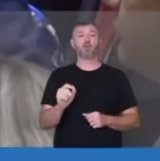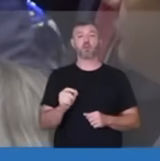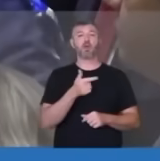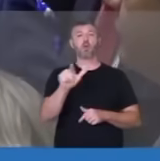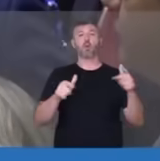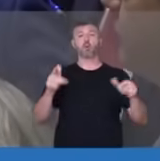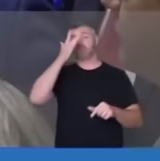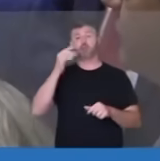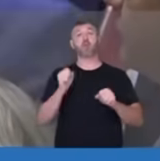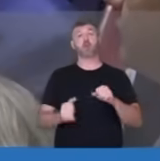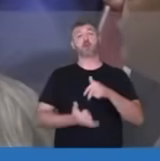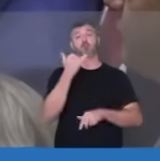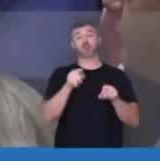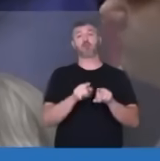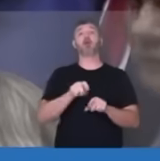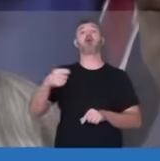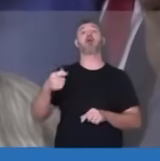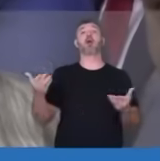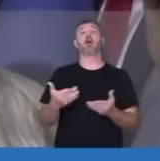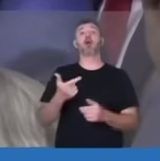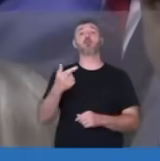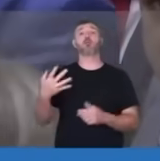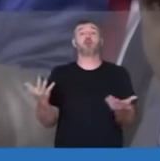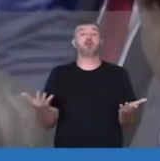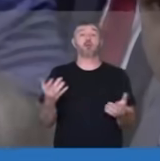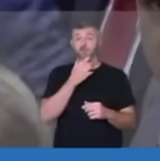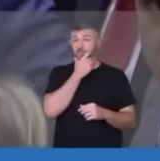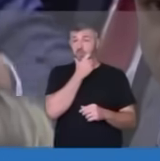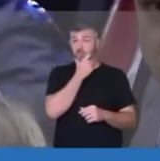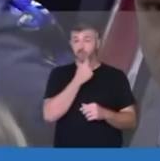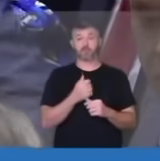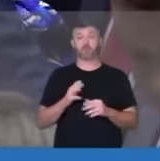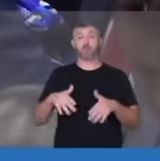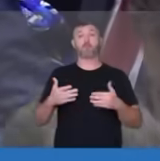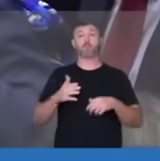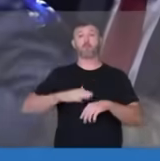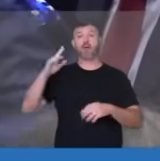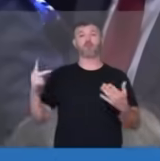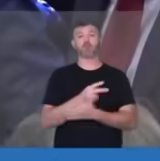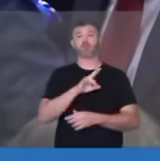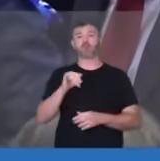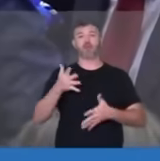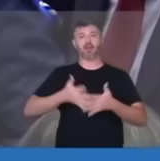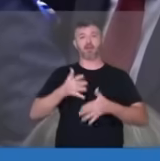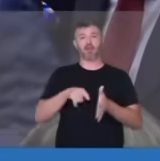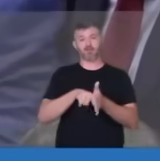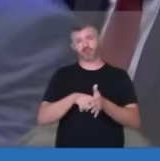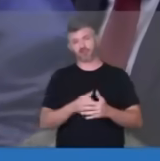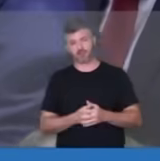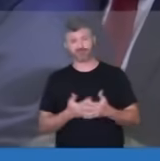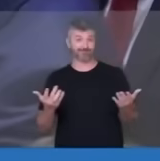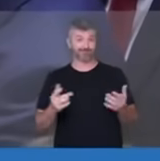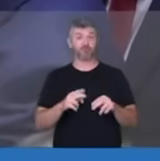outras pessoas poderão ser vítimas. Quem será a vítima de 2024? Qual ato mais será praticado para obstruir a investigação? Por isso